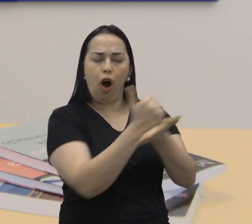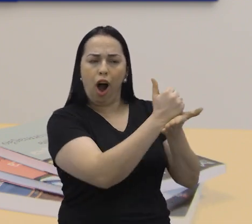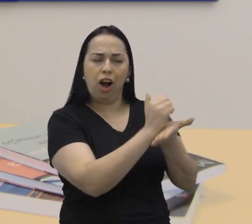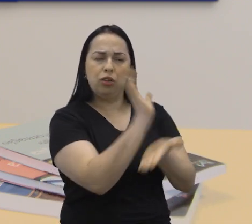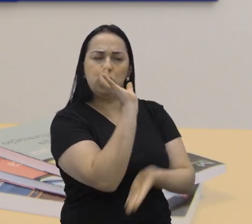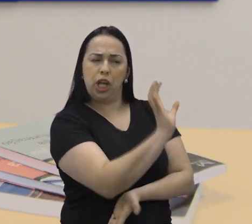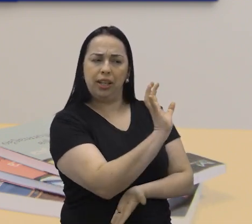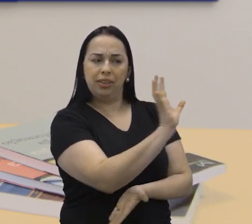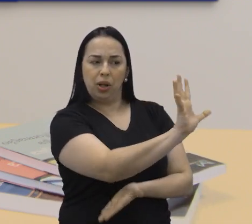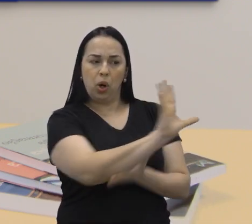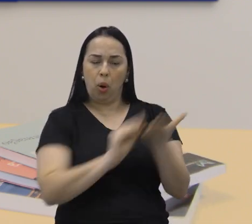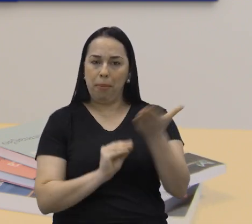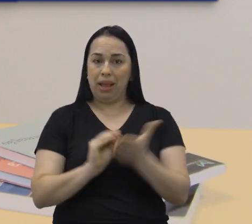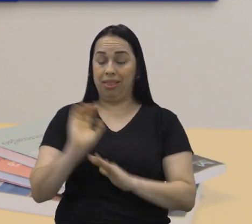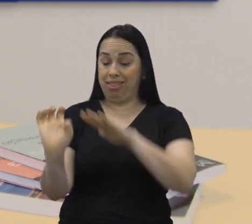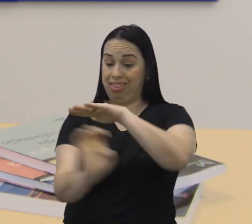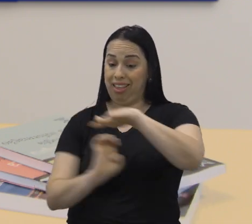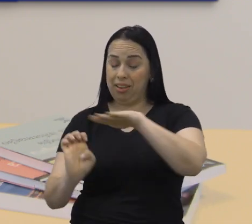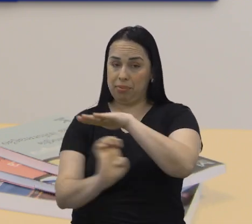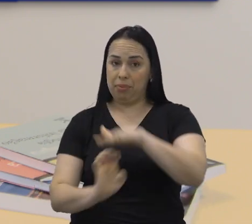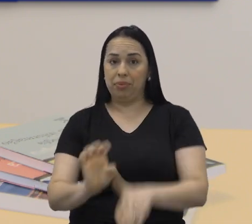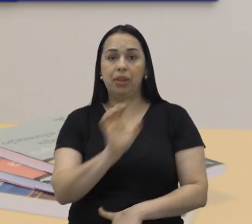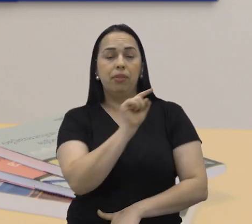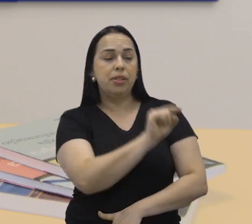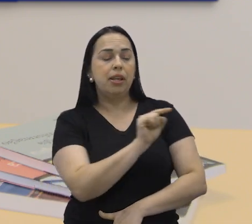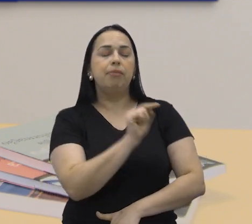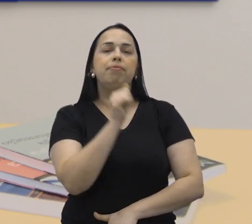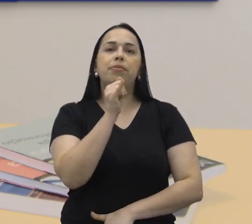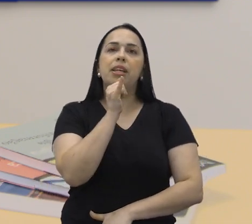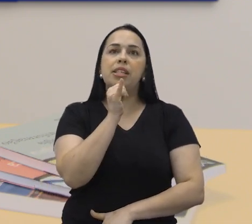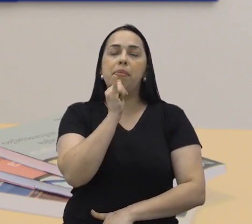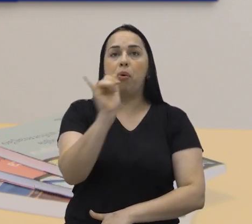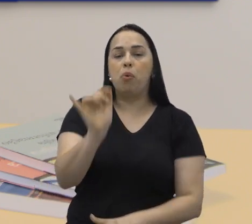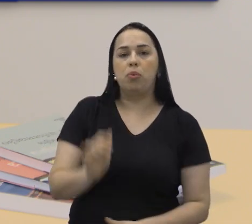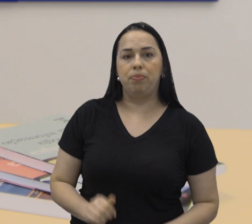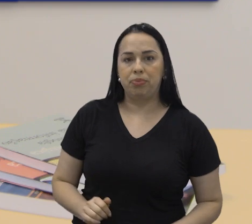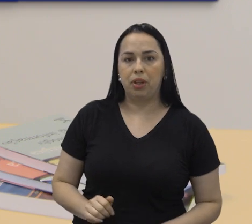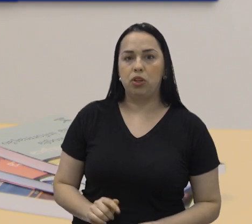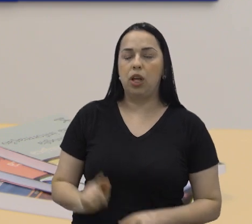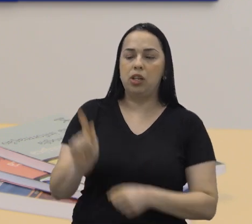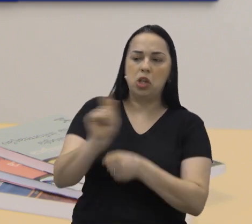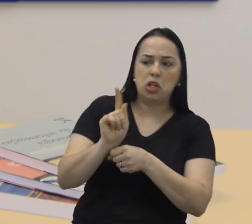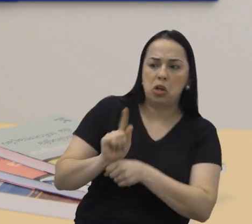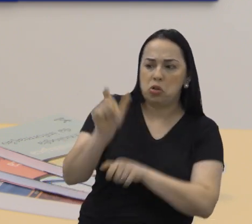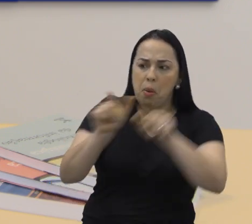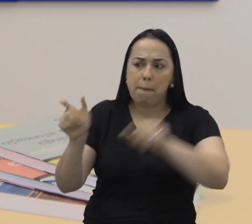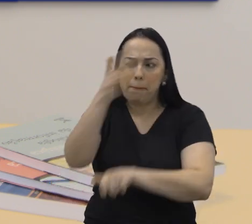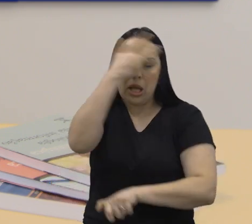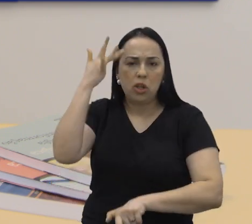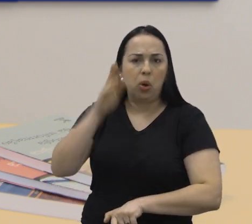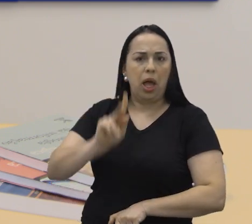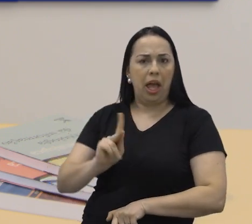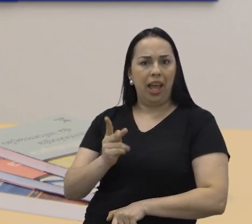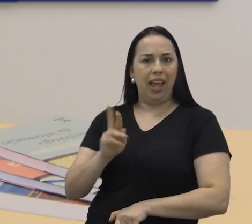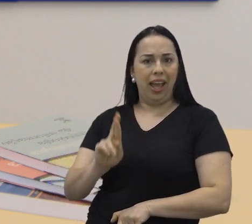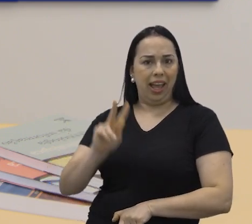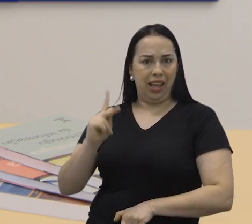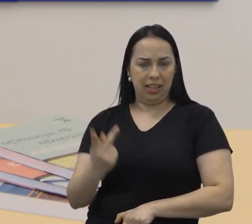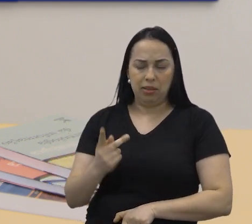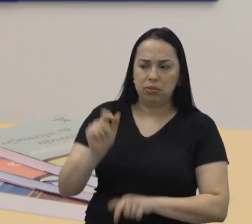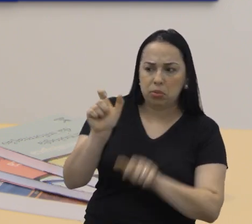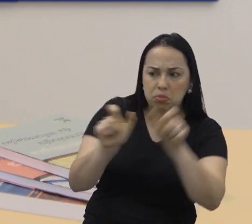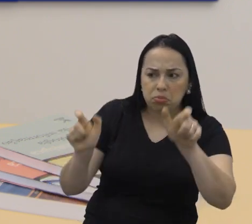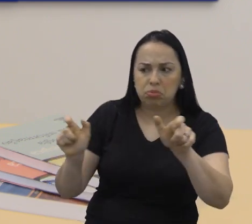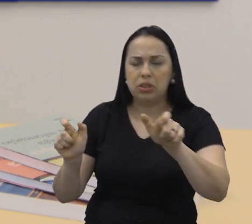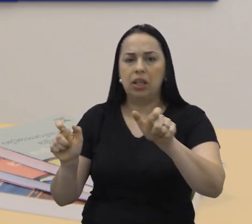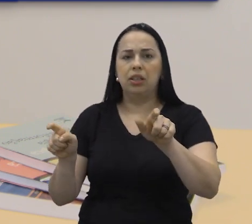negócios. Gamificação é um conceito de você fazer, por exemplo, gestão de pessoas. Você pode, inclusive,